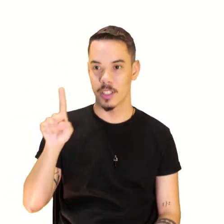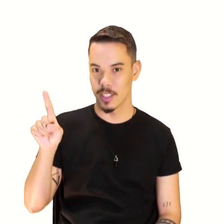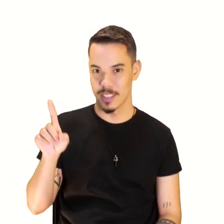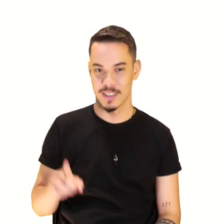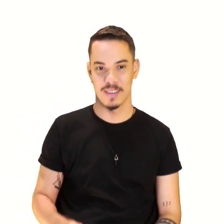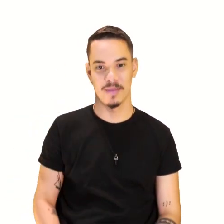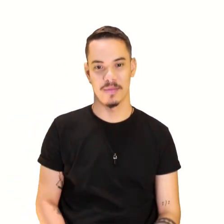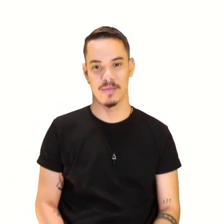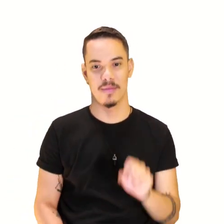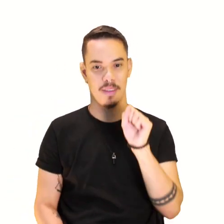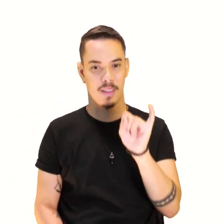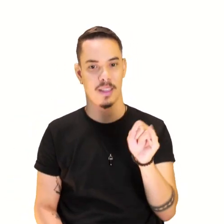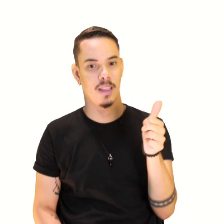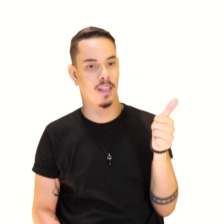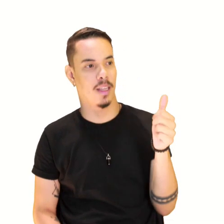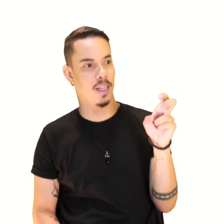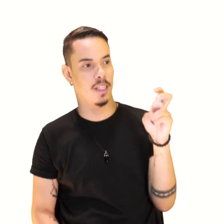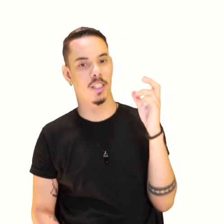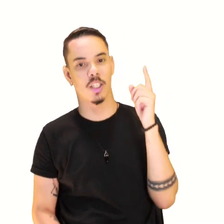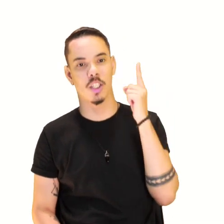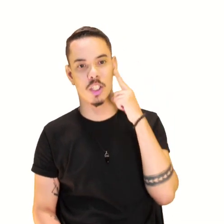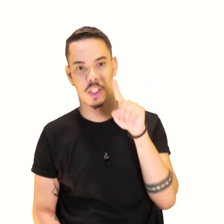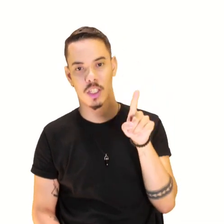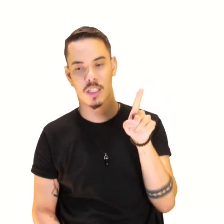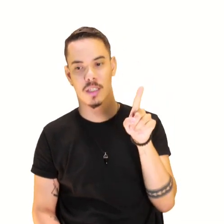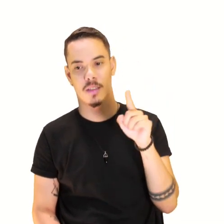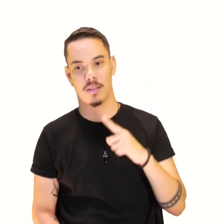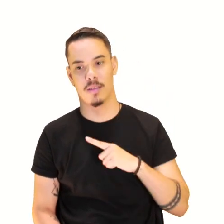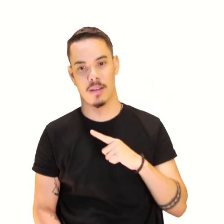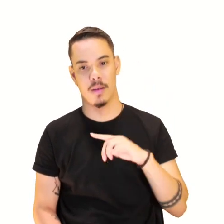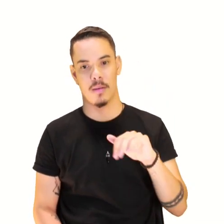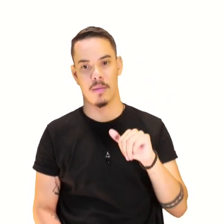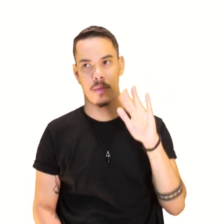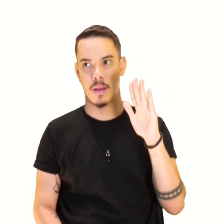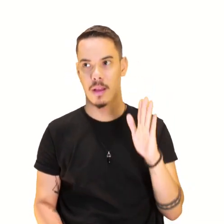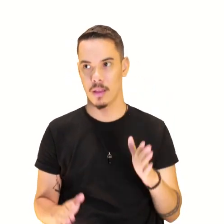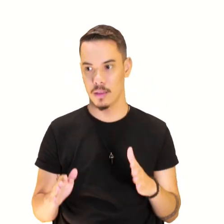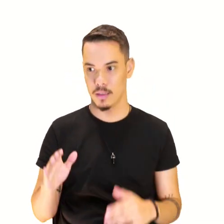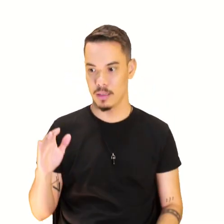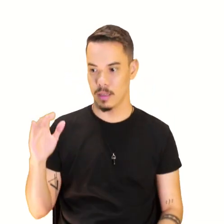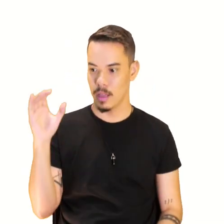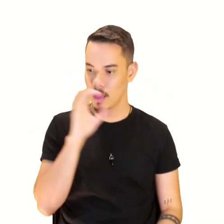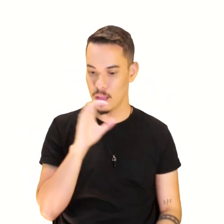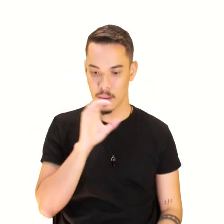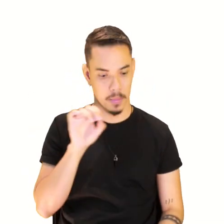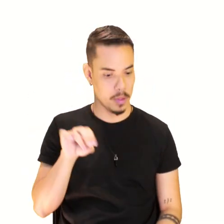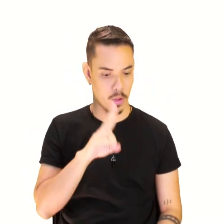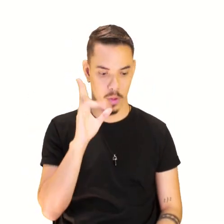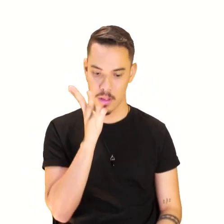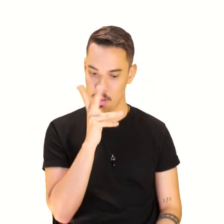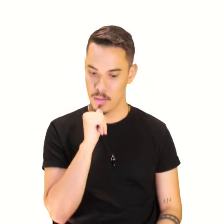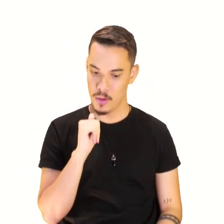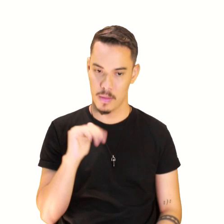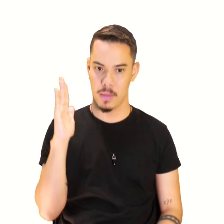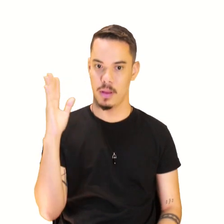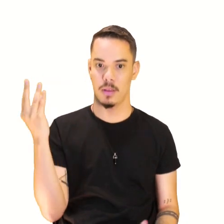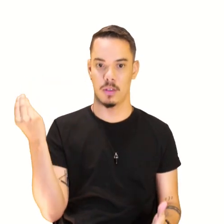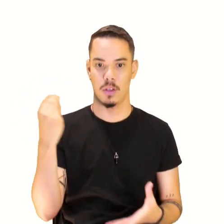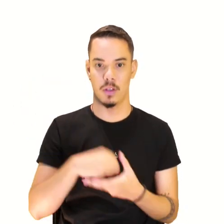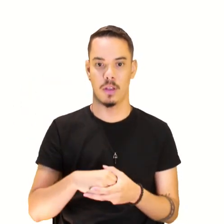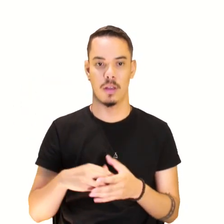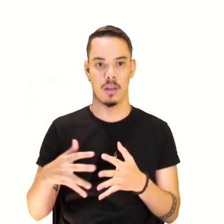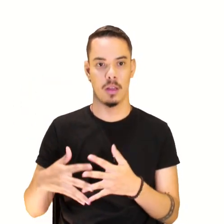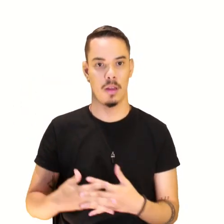se eu tenho 15 dias vai ter mais cara vai ser mais rápido ou vai demorar mais para colocar Essas caixas no